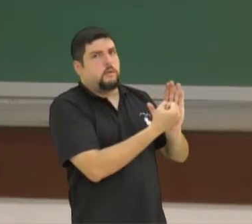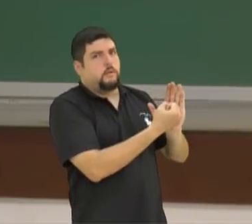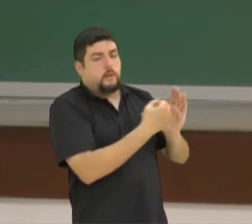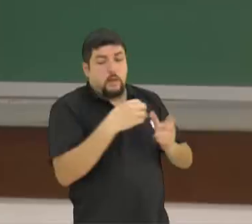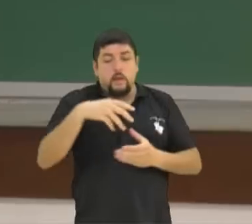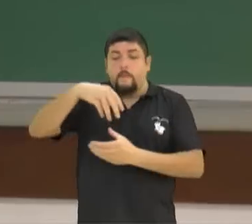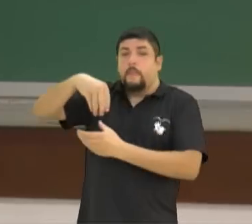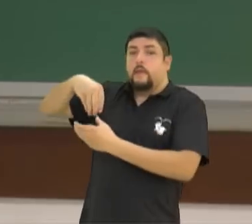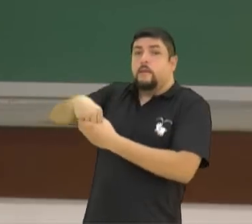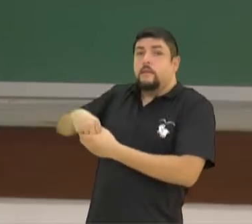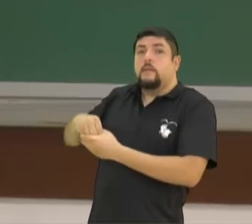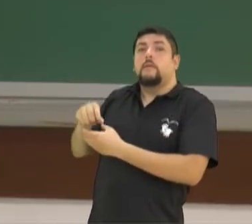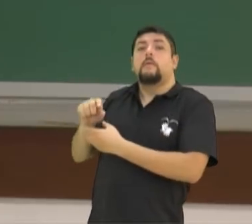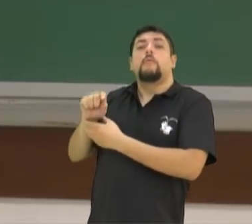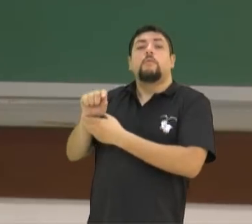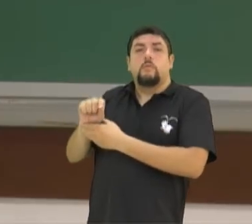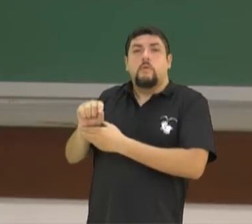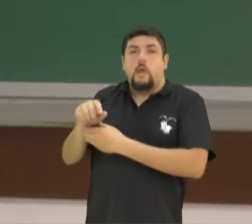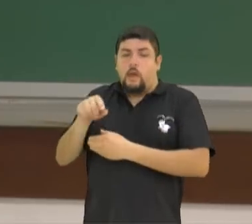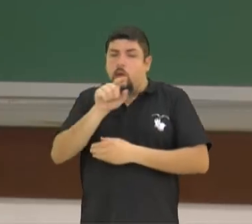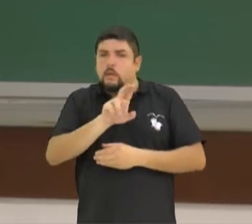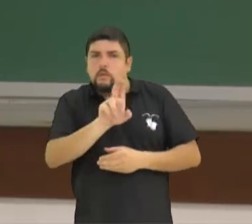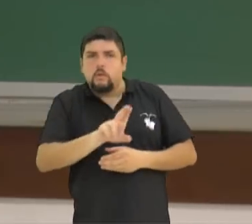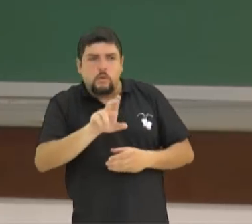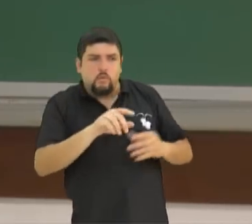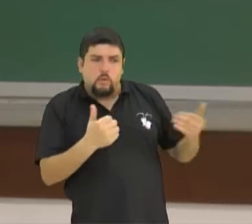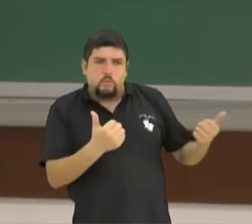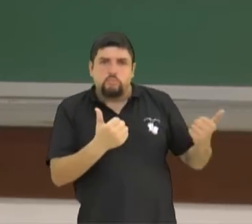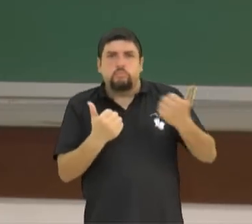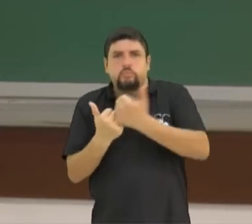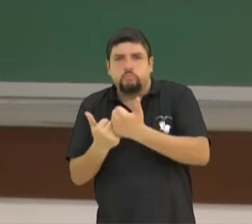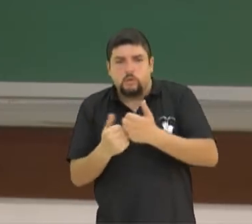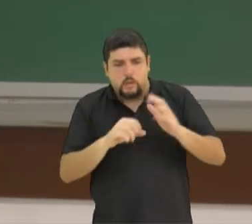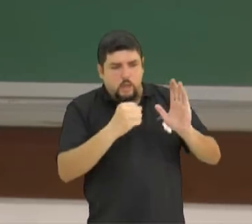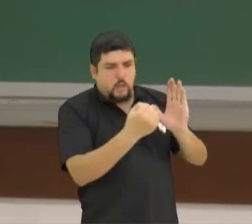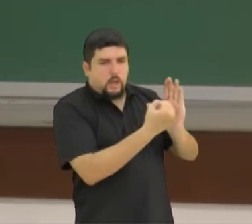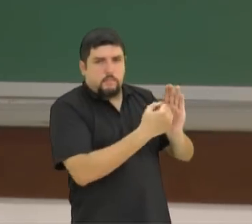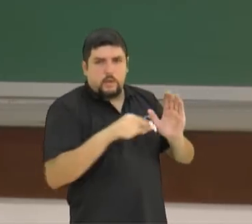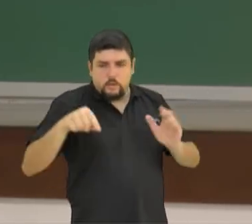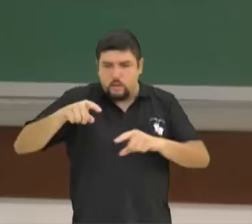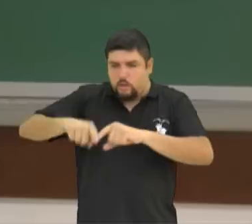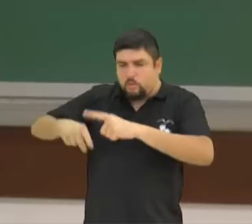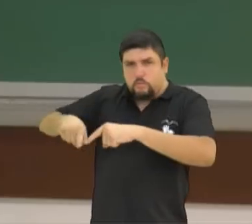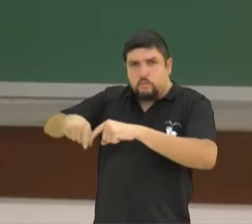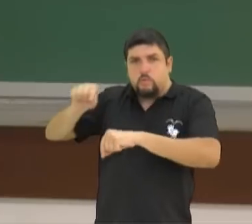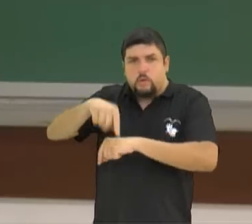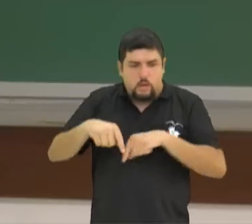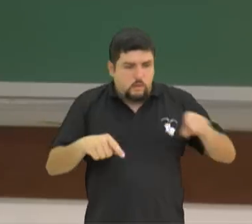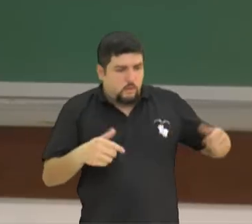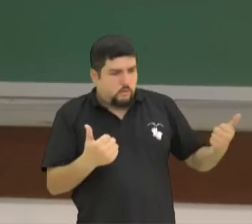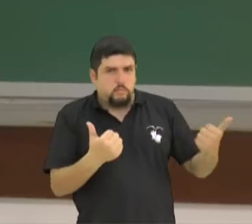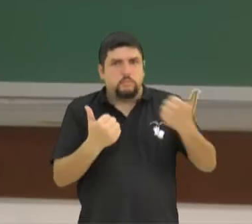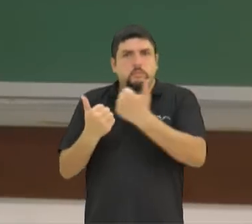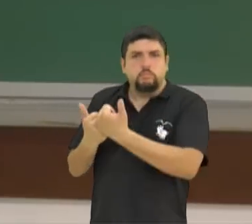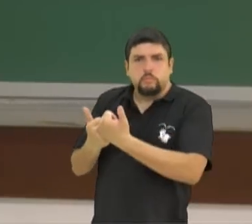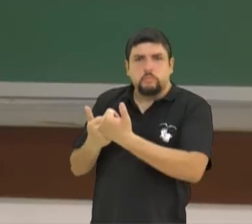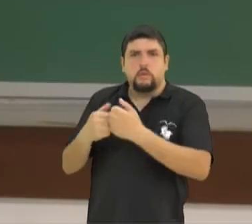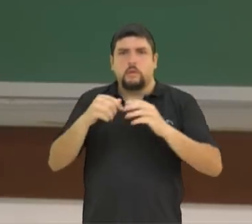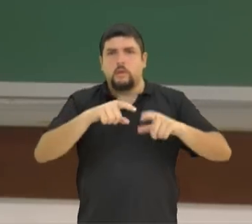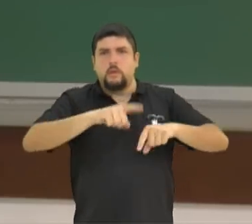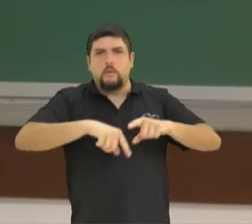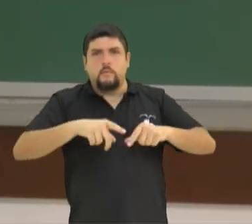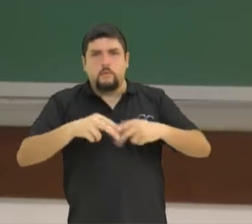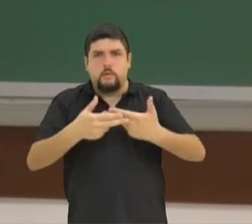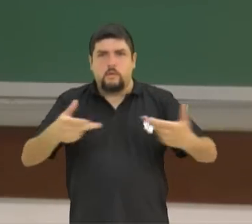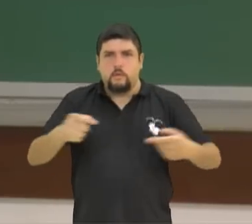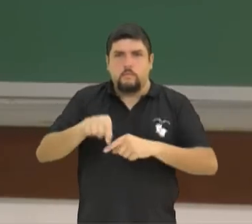fazendo um uso da metonímia. Ela está utilizando esse recurso de linguagem, uma linguagem figurada, em que ela troca a marca pelo produto, né?